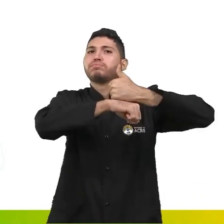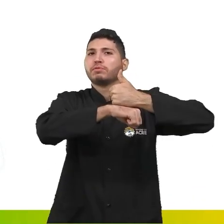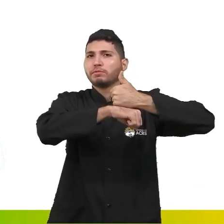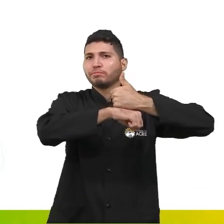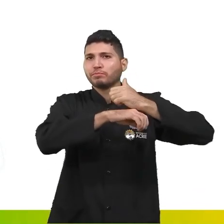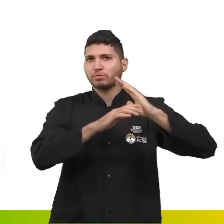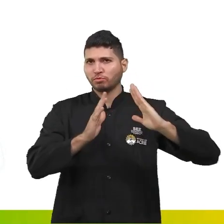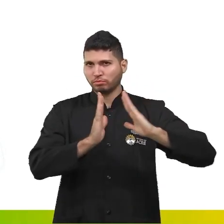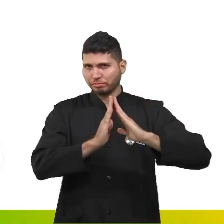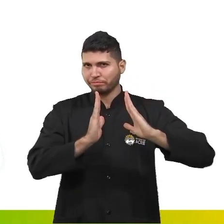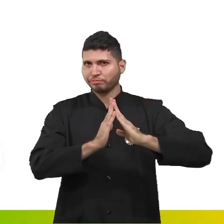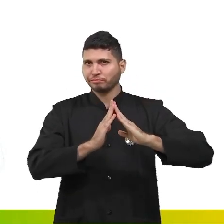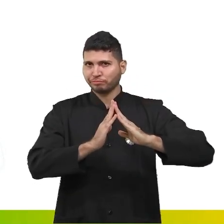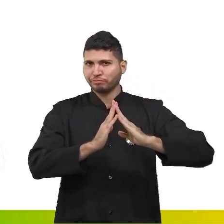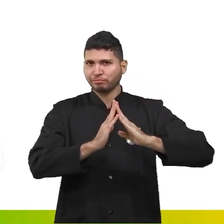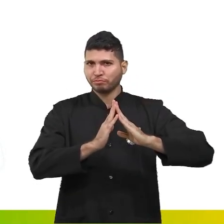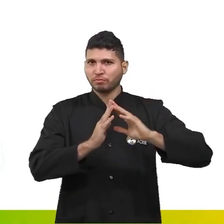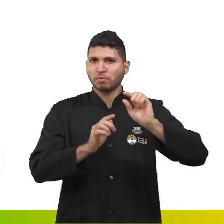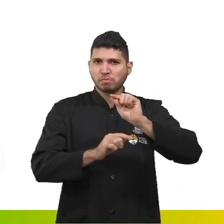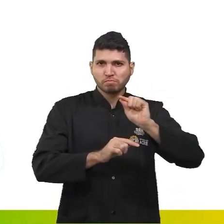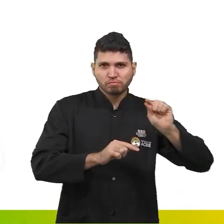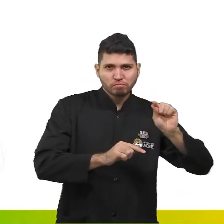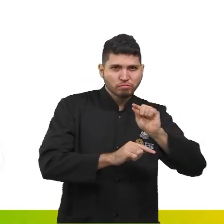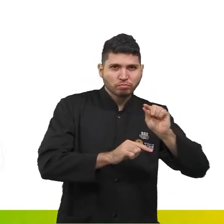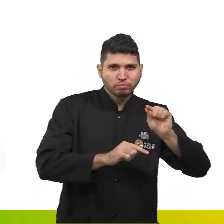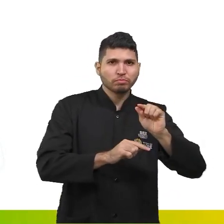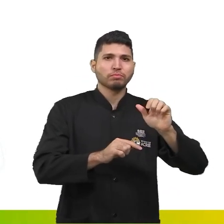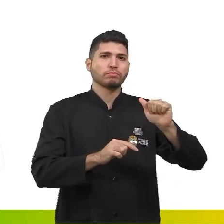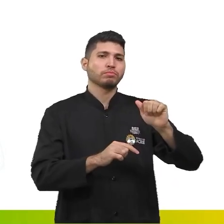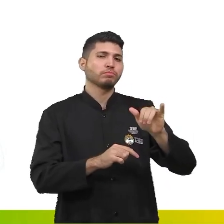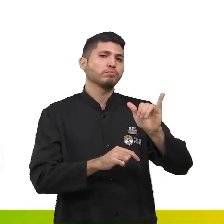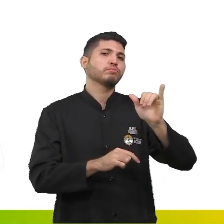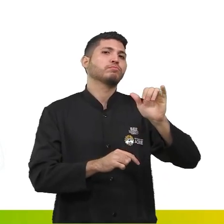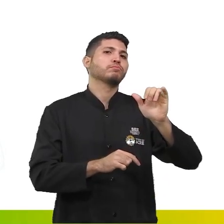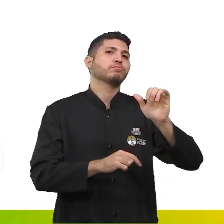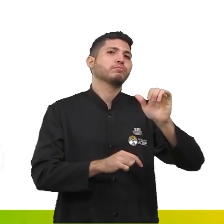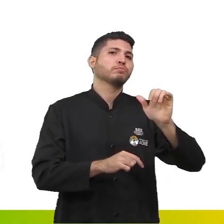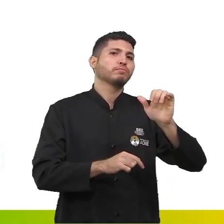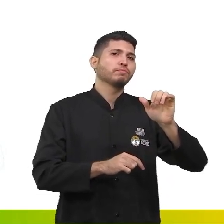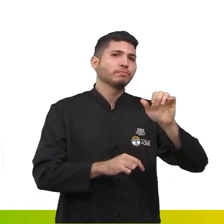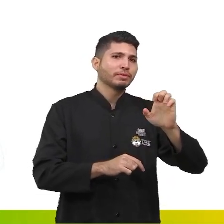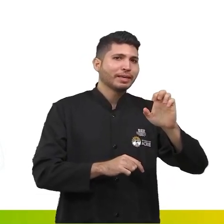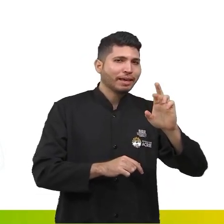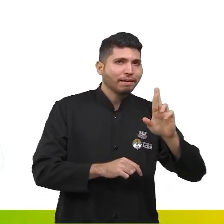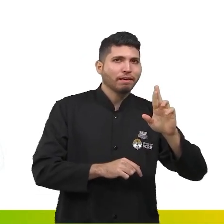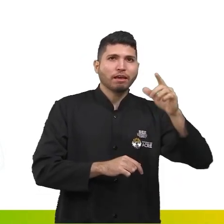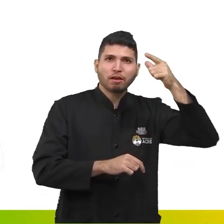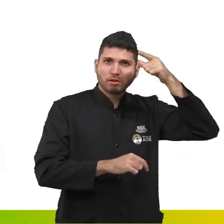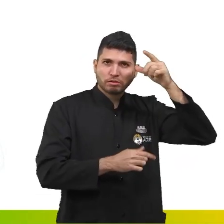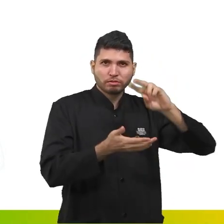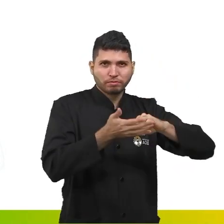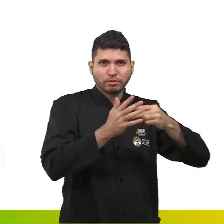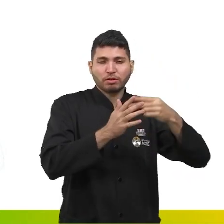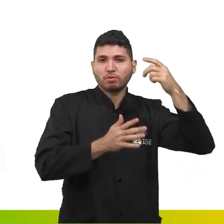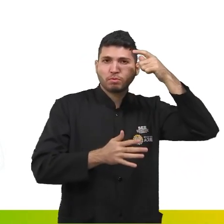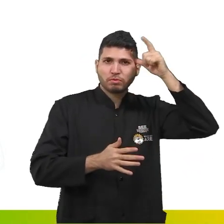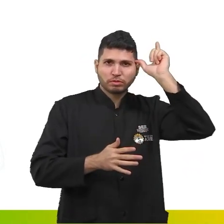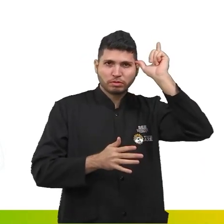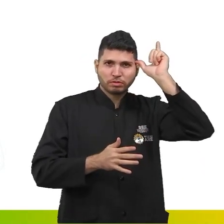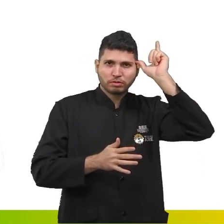destaque, o ayer e o temprano. Esse ayer é o ontem. O ontem, observa aqui, pessoal. Quem é